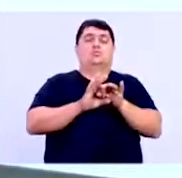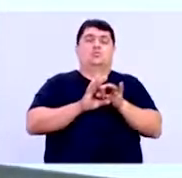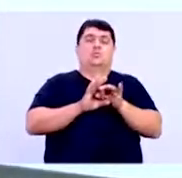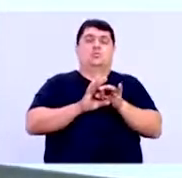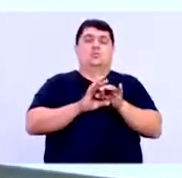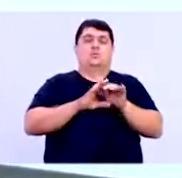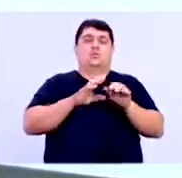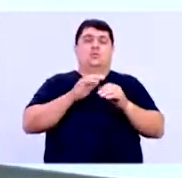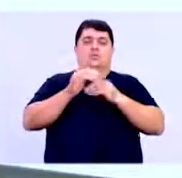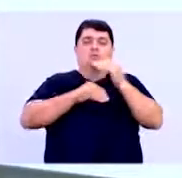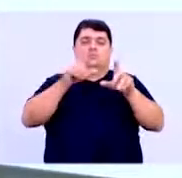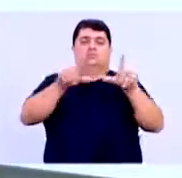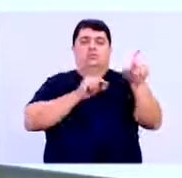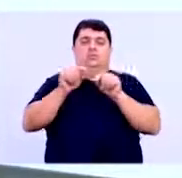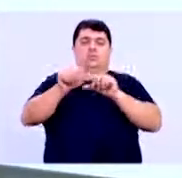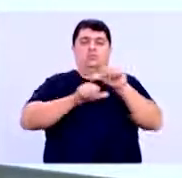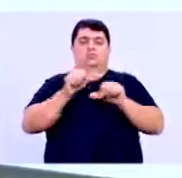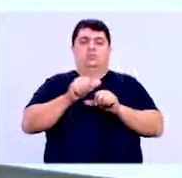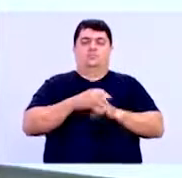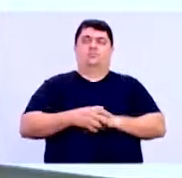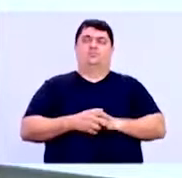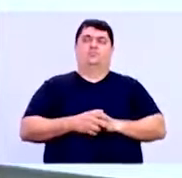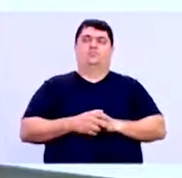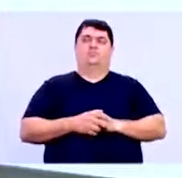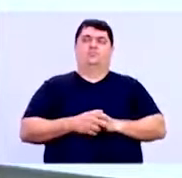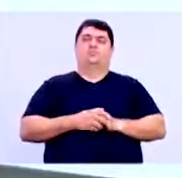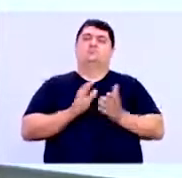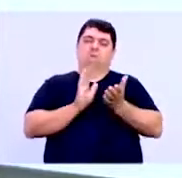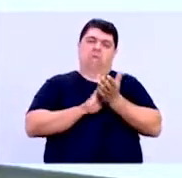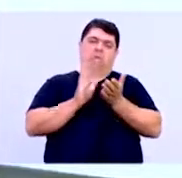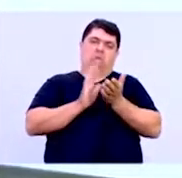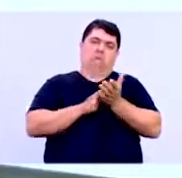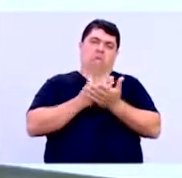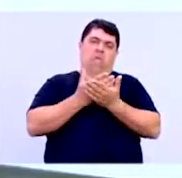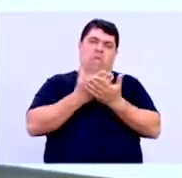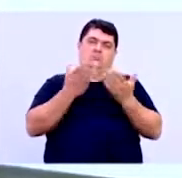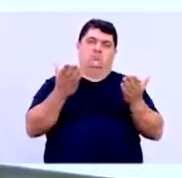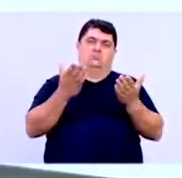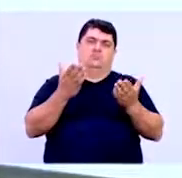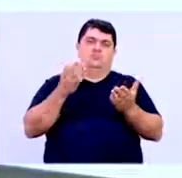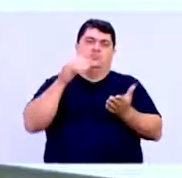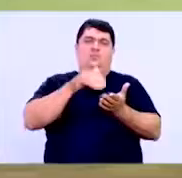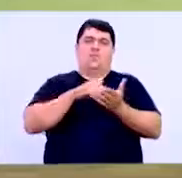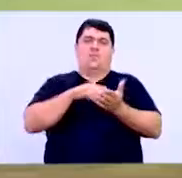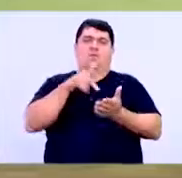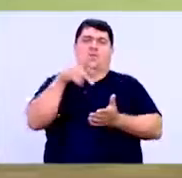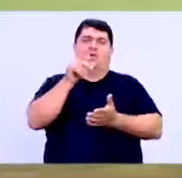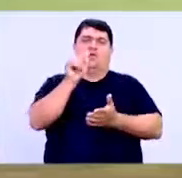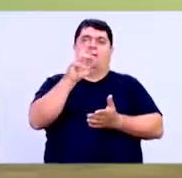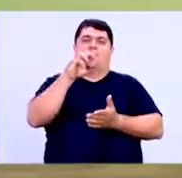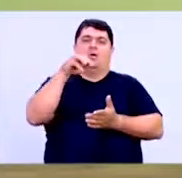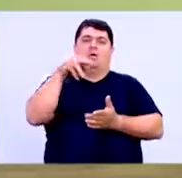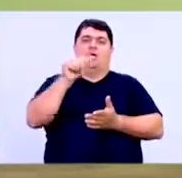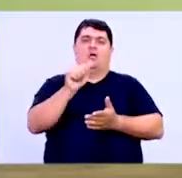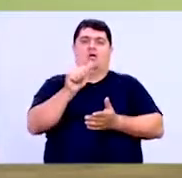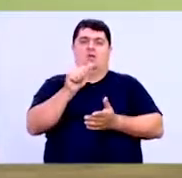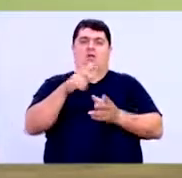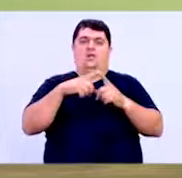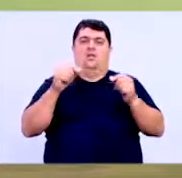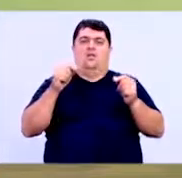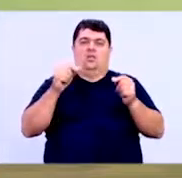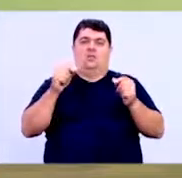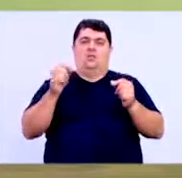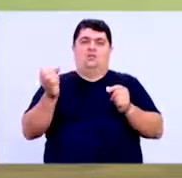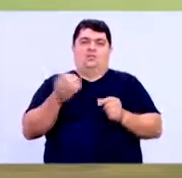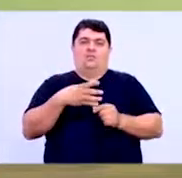e a partir daí tomar a sua decisão. Ótimo. Excelente, né, Denise? Por último, eu queria ler da aluna Karina, de Nova Brasilândia do Oeste. Ok. E